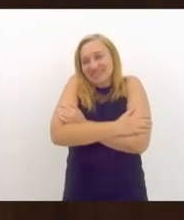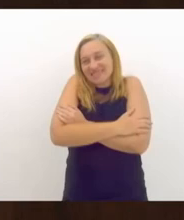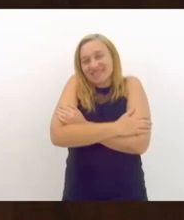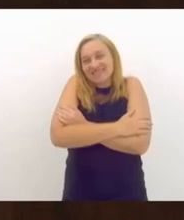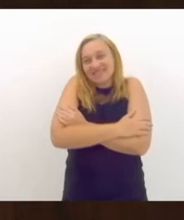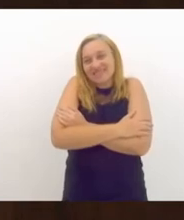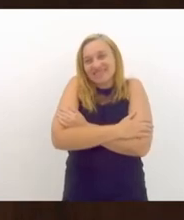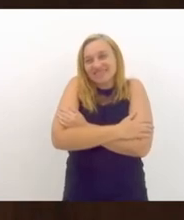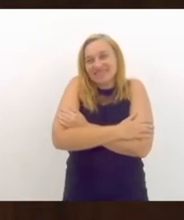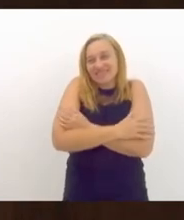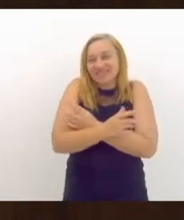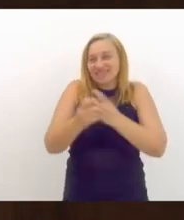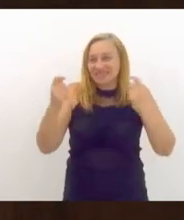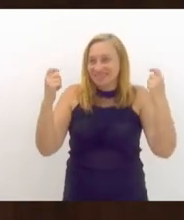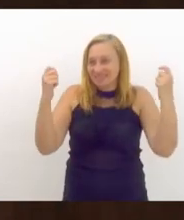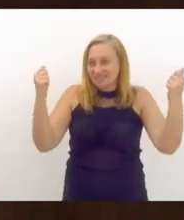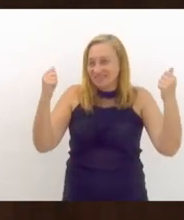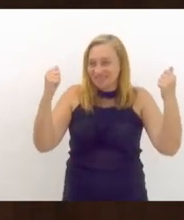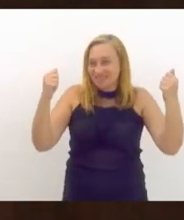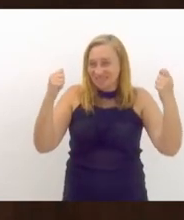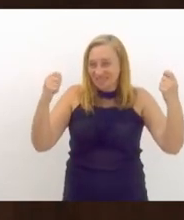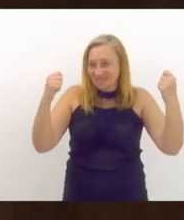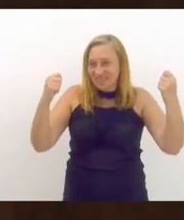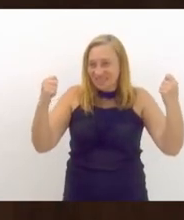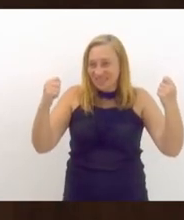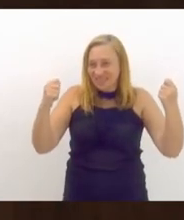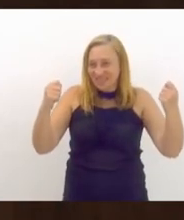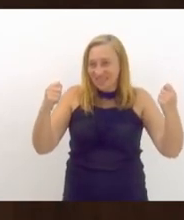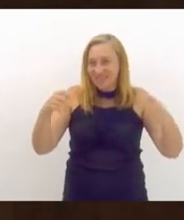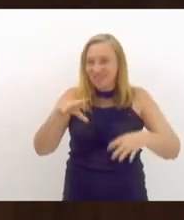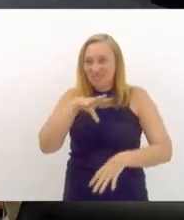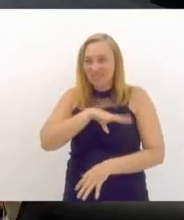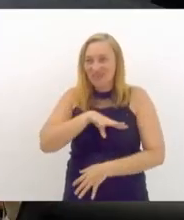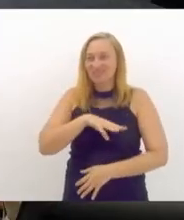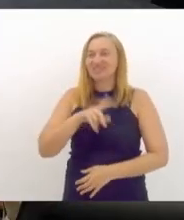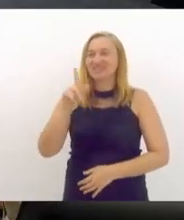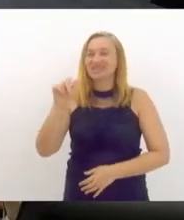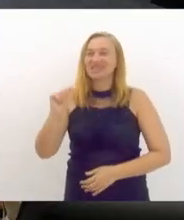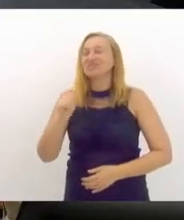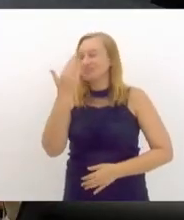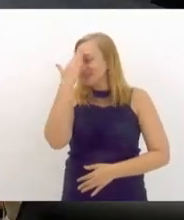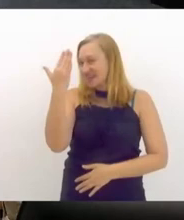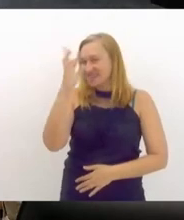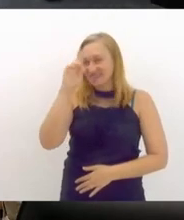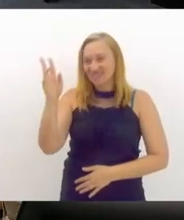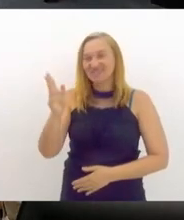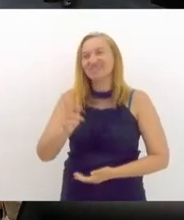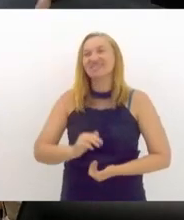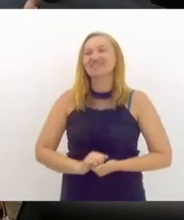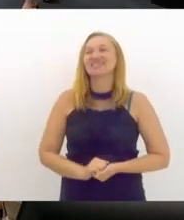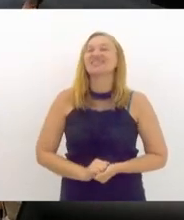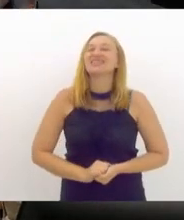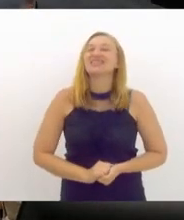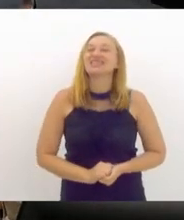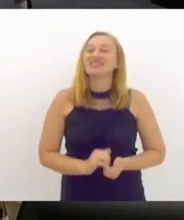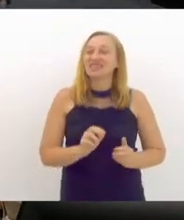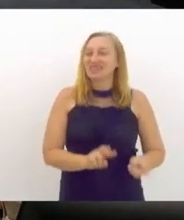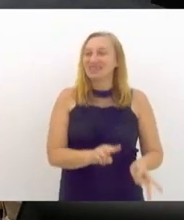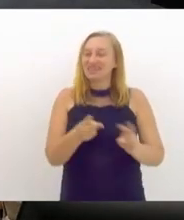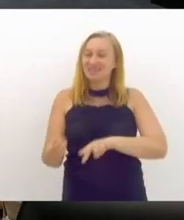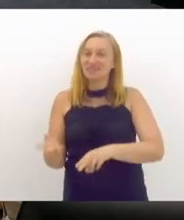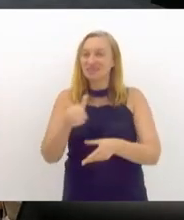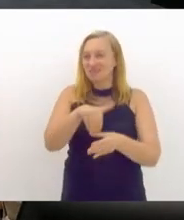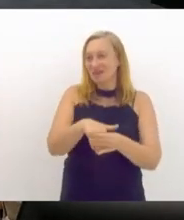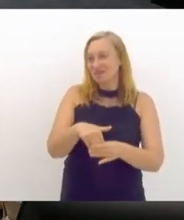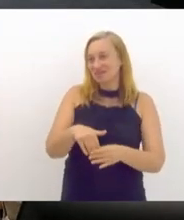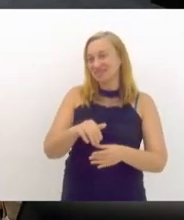apertado a essa torcida maravilhosa que é a torcida do Vasco da Gama. Senhora Presidente, vai caminhar aqui a